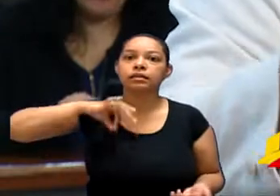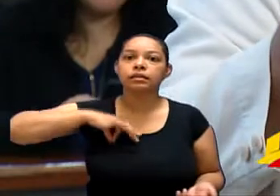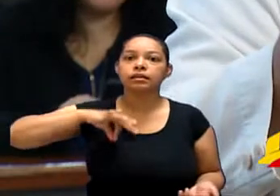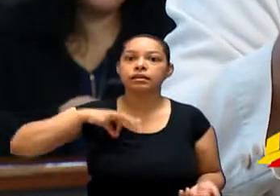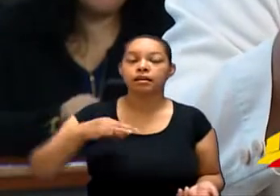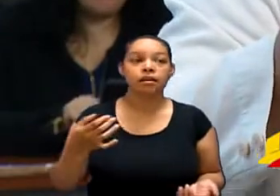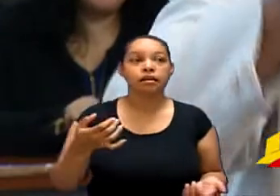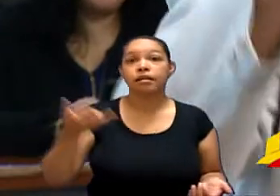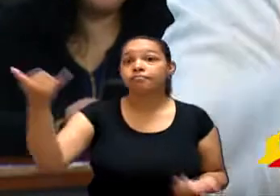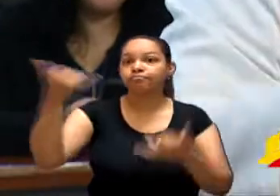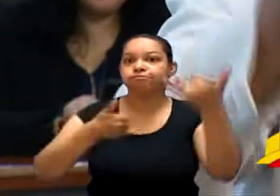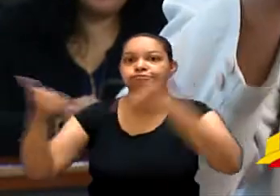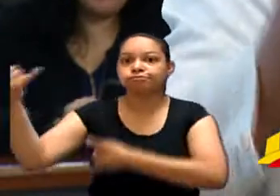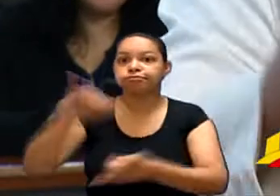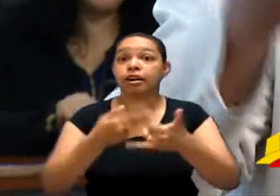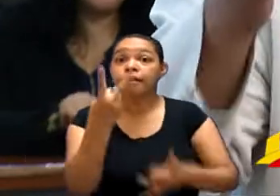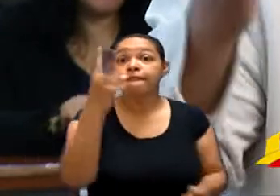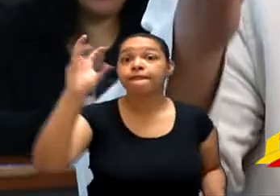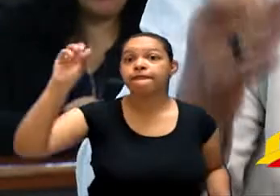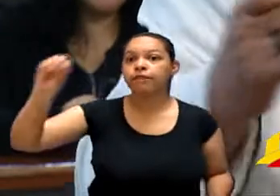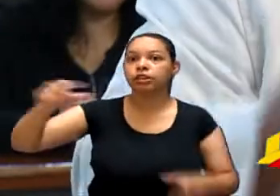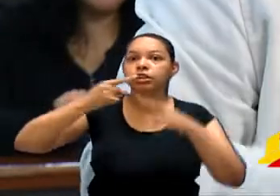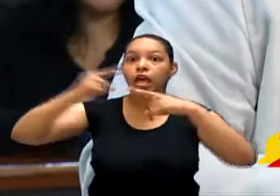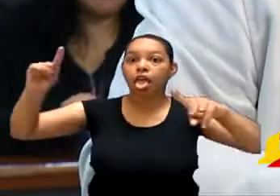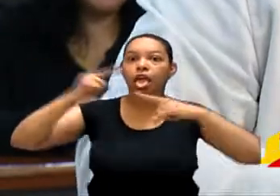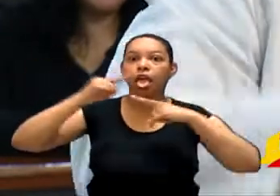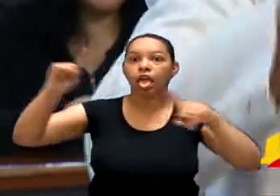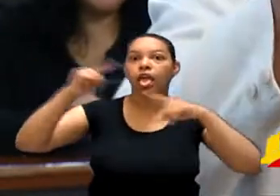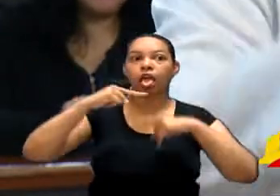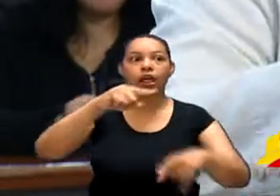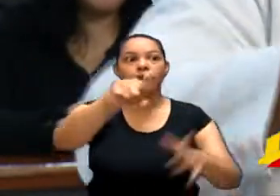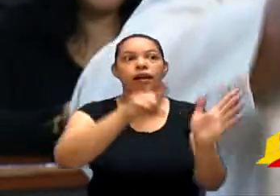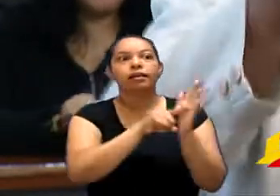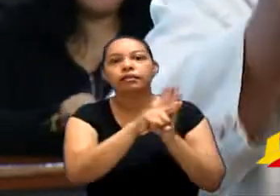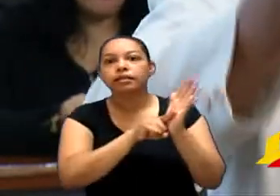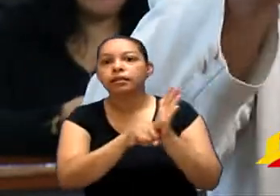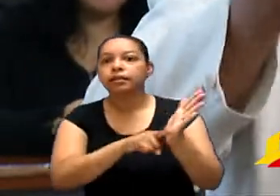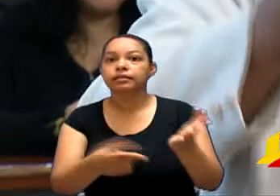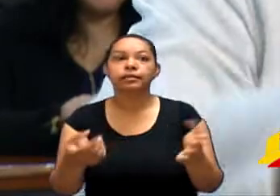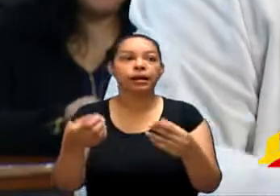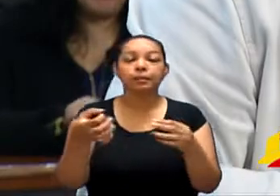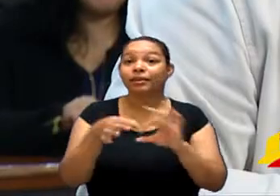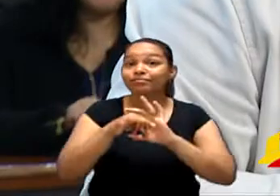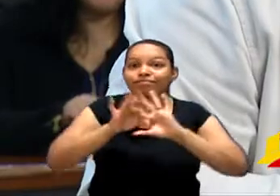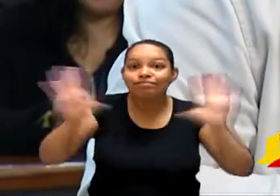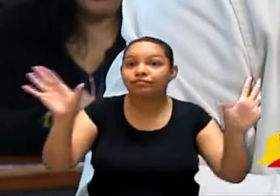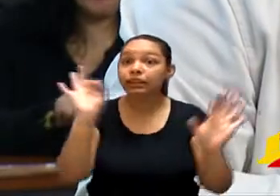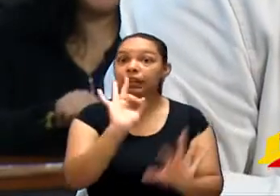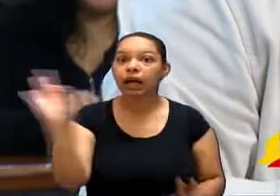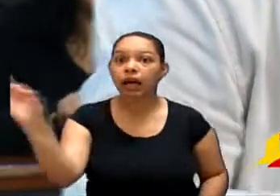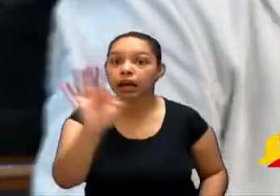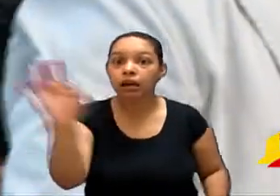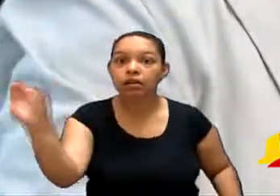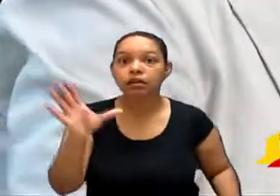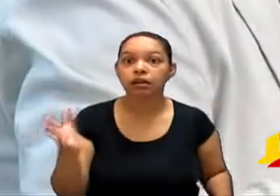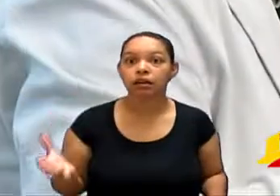reclamações de exames que não estão sendo liberados de cirurgia que não estão sendo liberadas